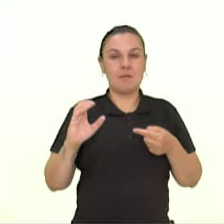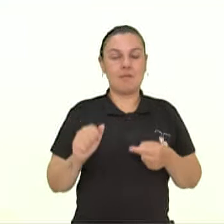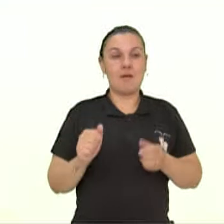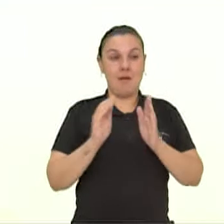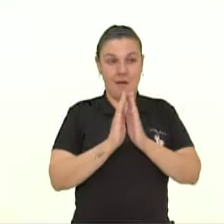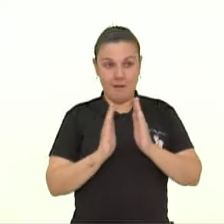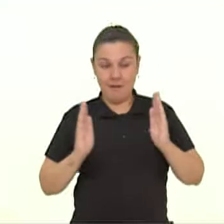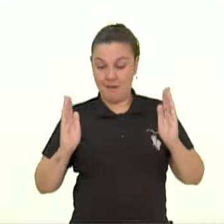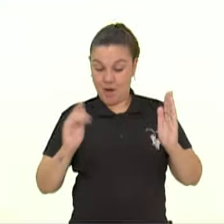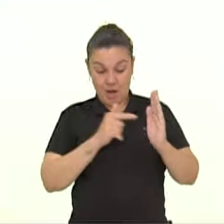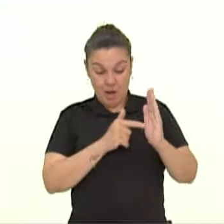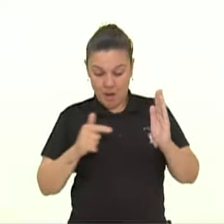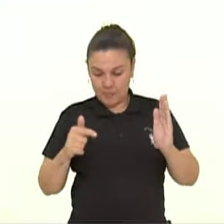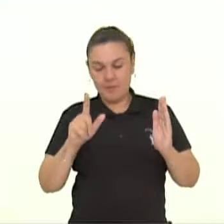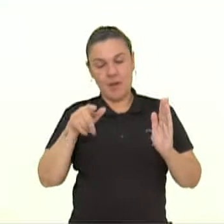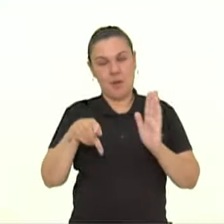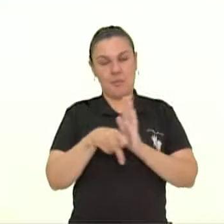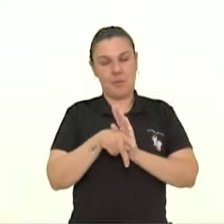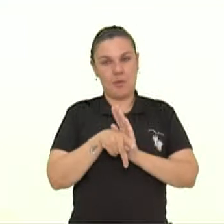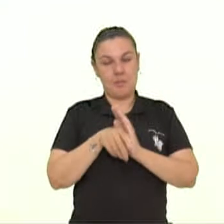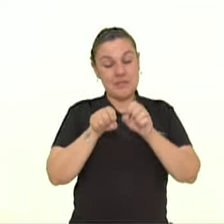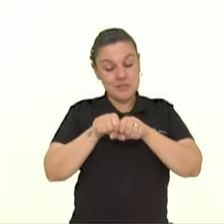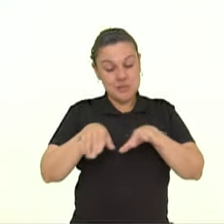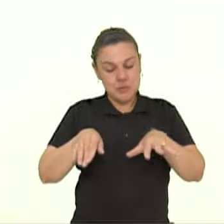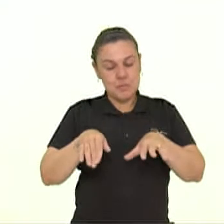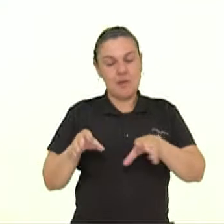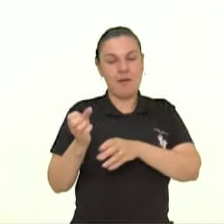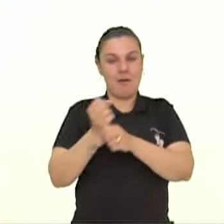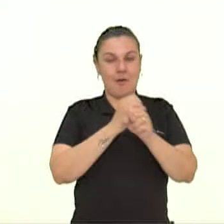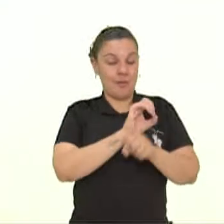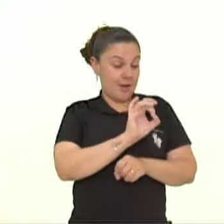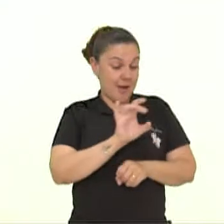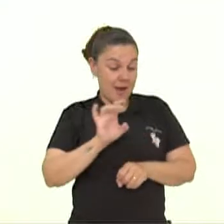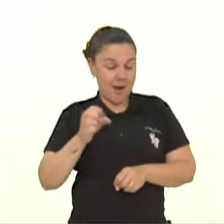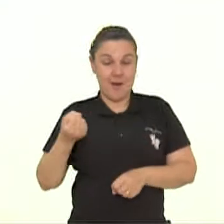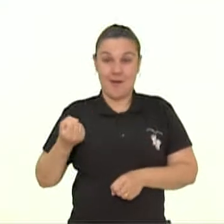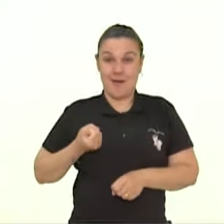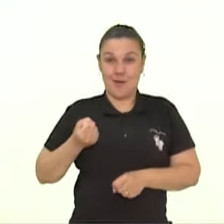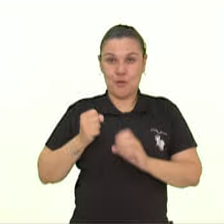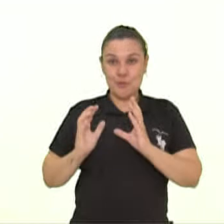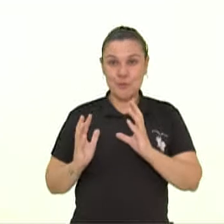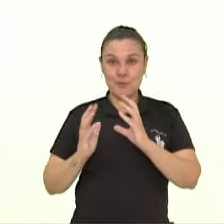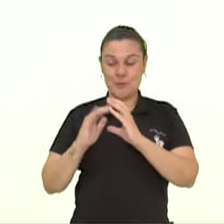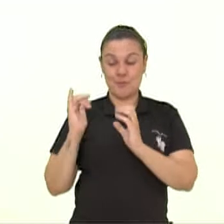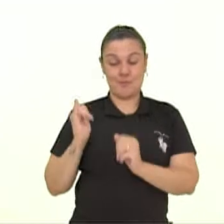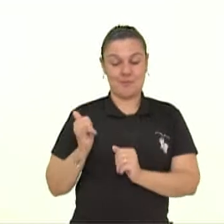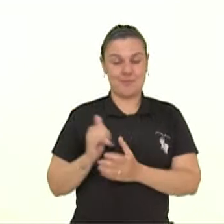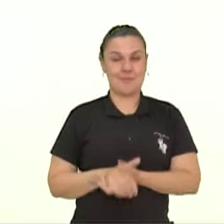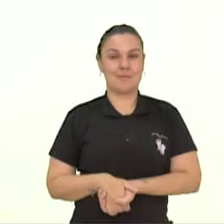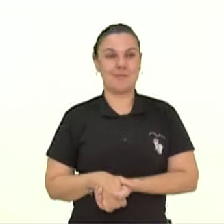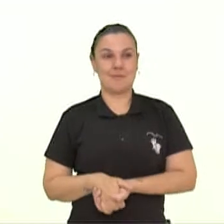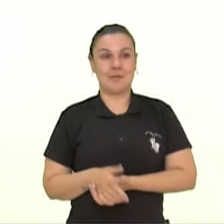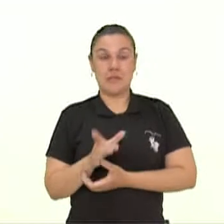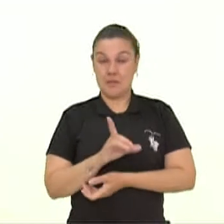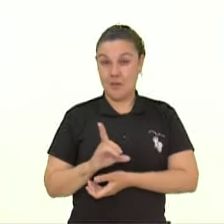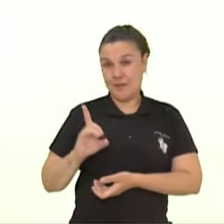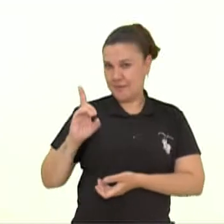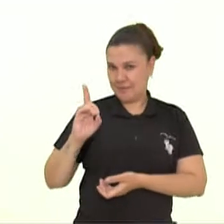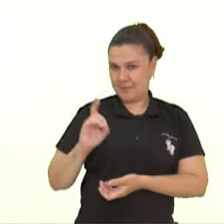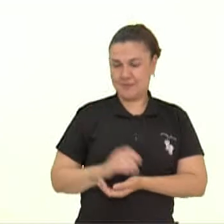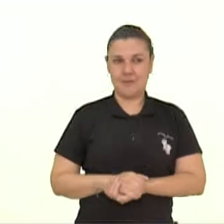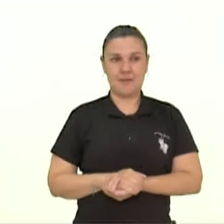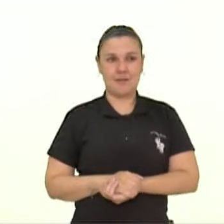de um conjunto. B, o desvio é um número relacionado à dispersão total de um conjunto